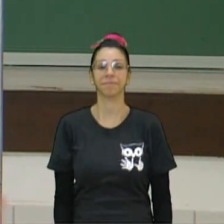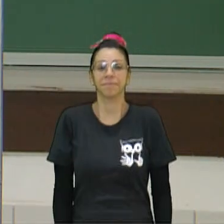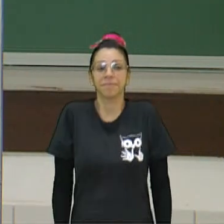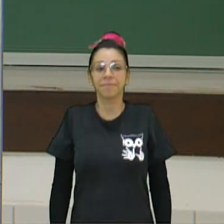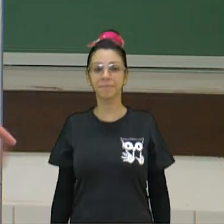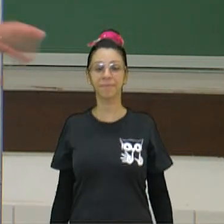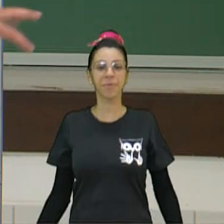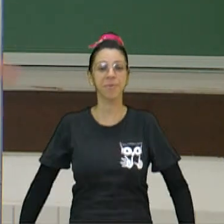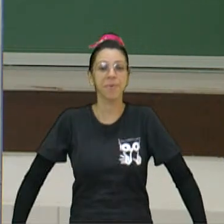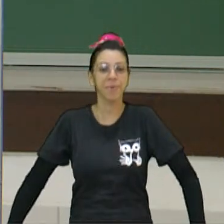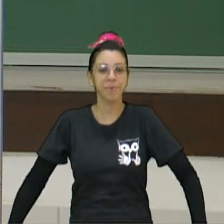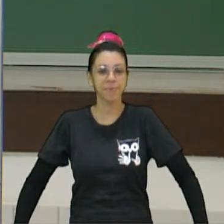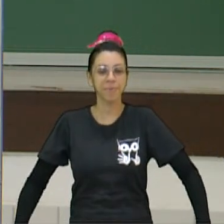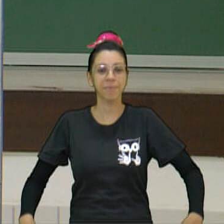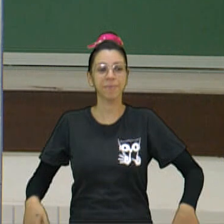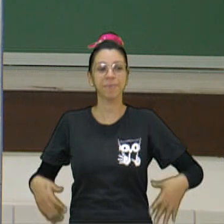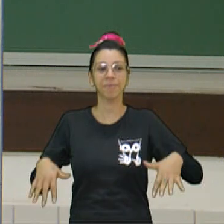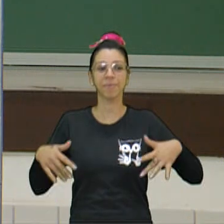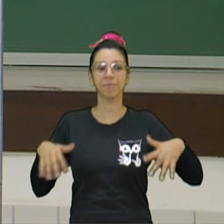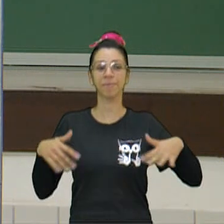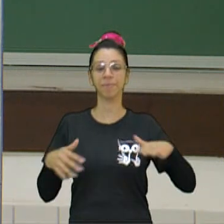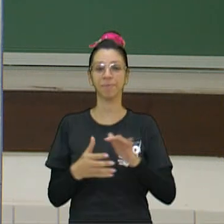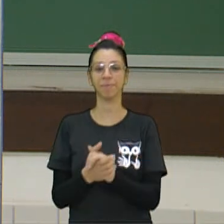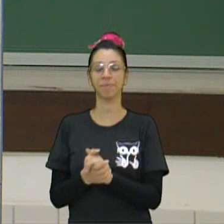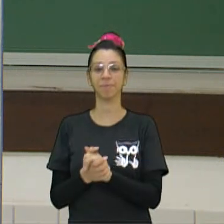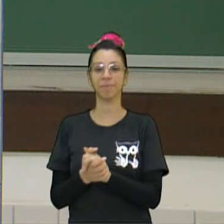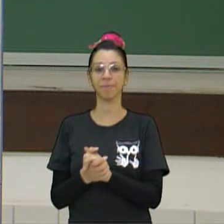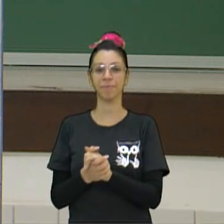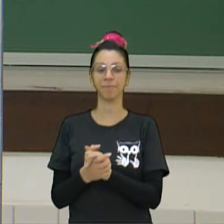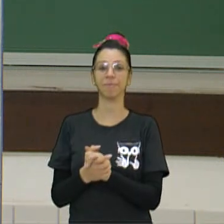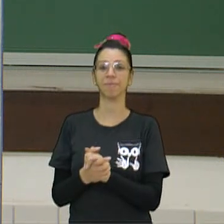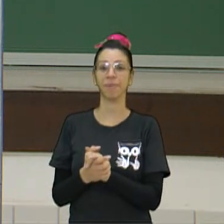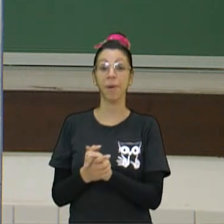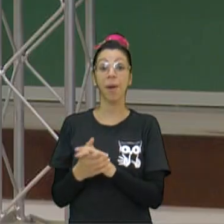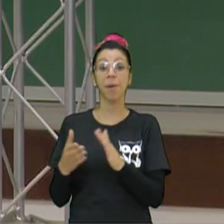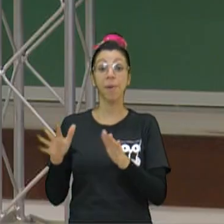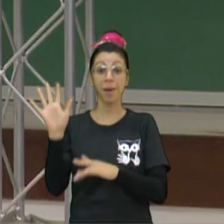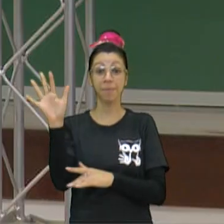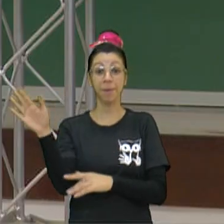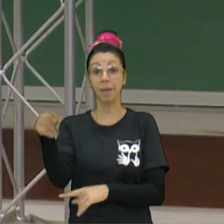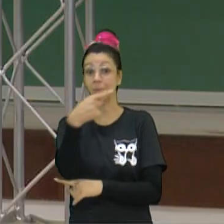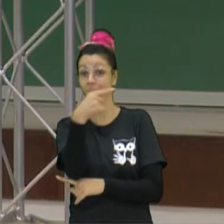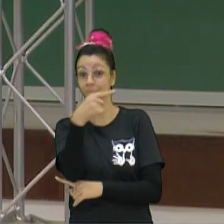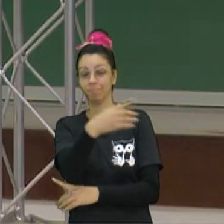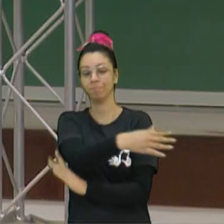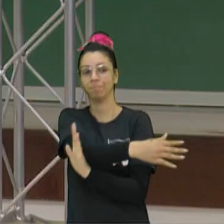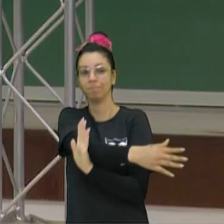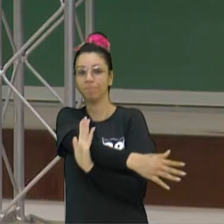aí soltou, puxa o braço lá à frente,